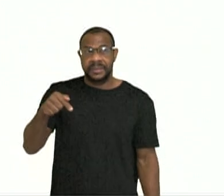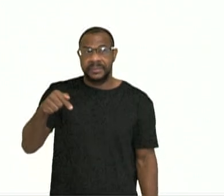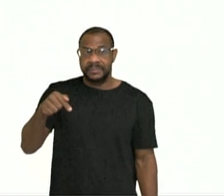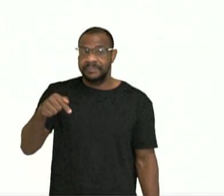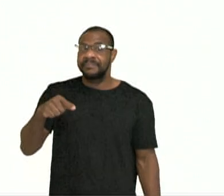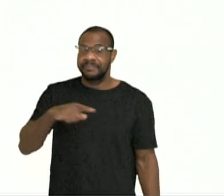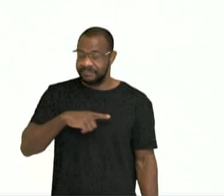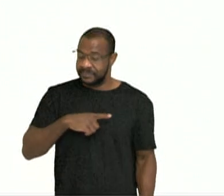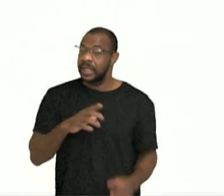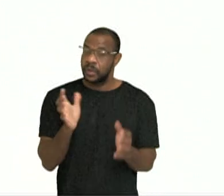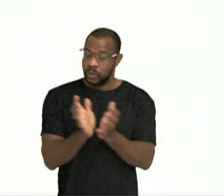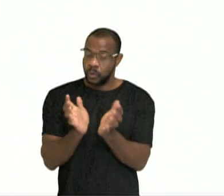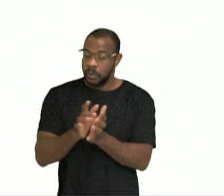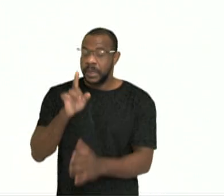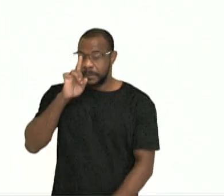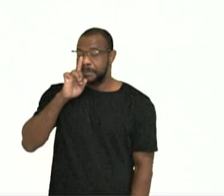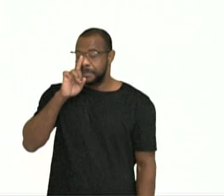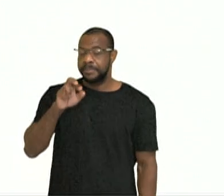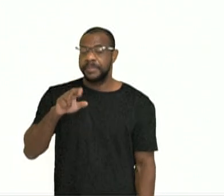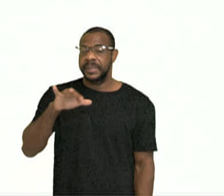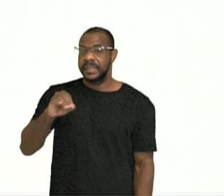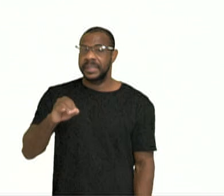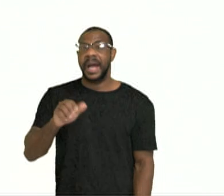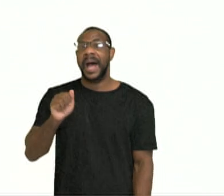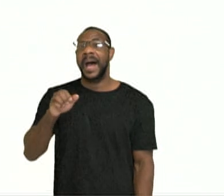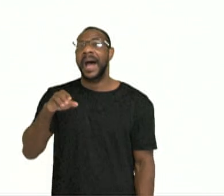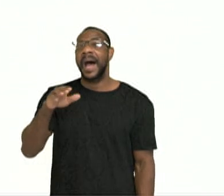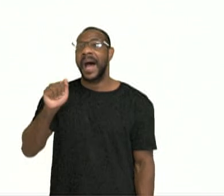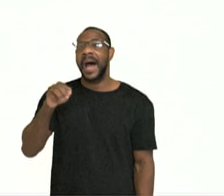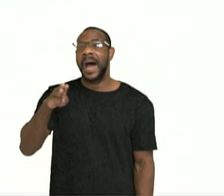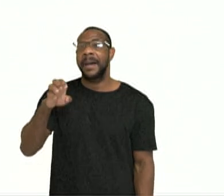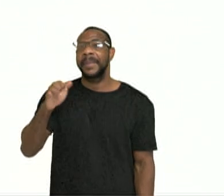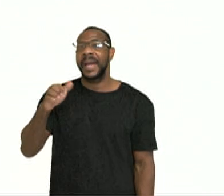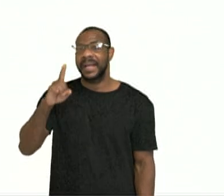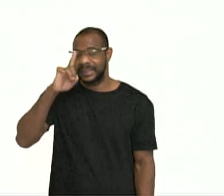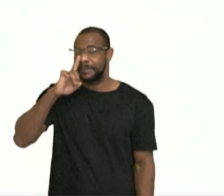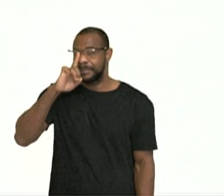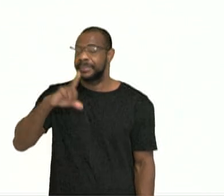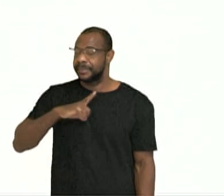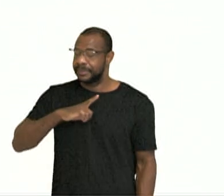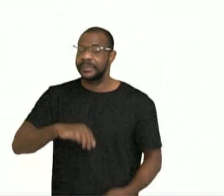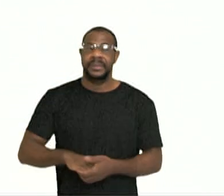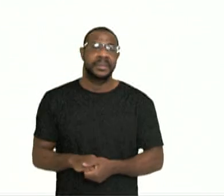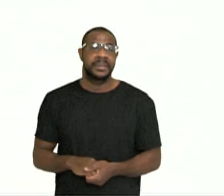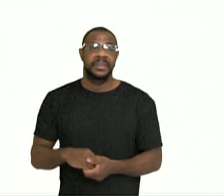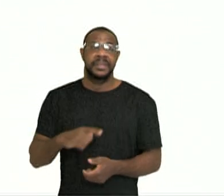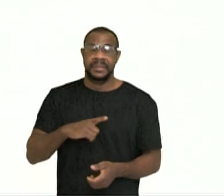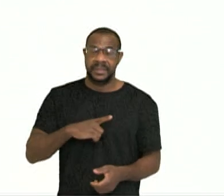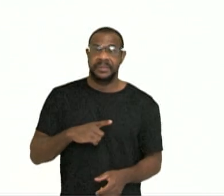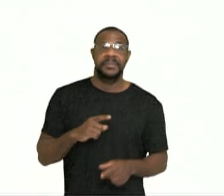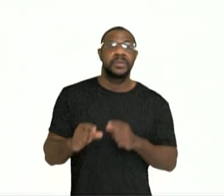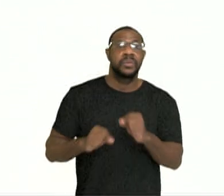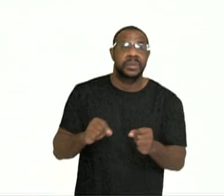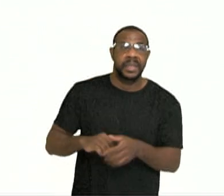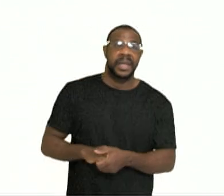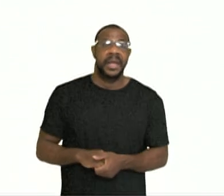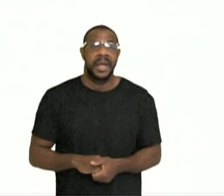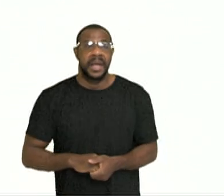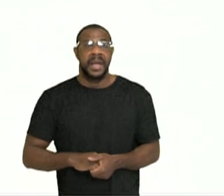ameaça. De acordo com o ICMBio, das 1.173 espécies ameaçadas no